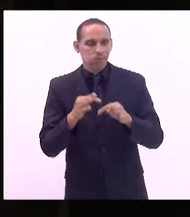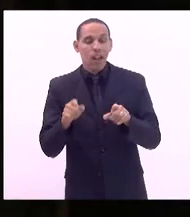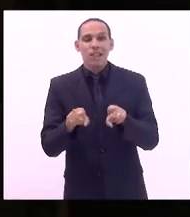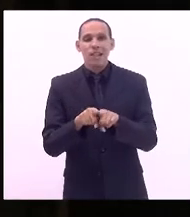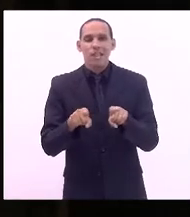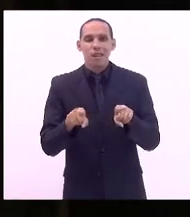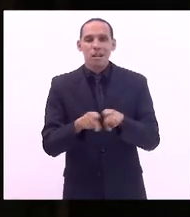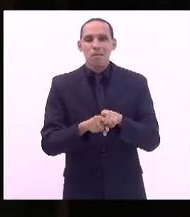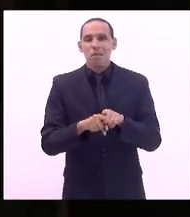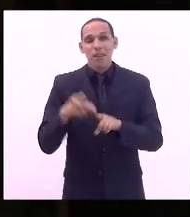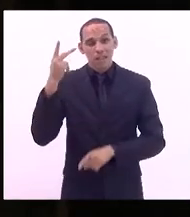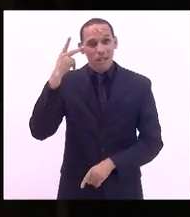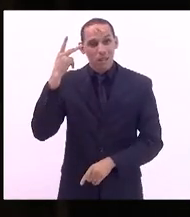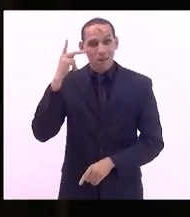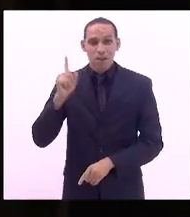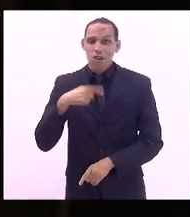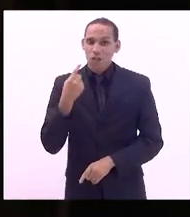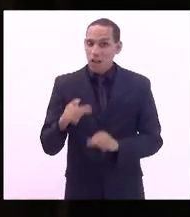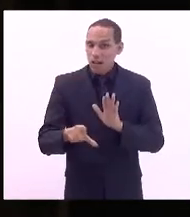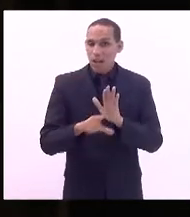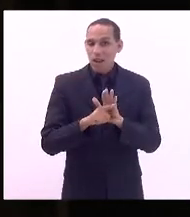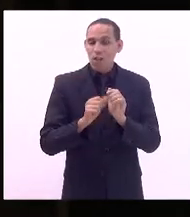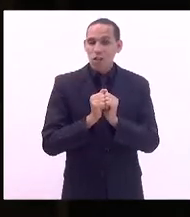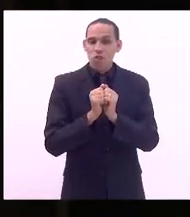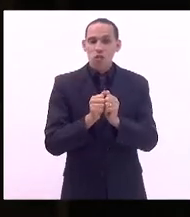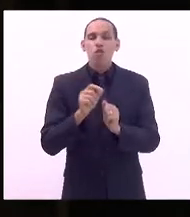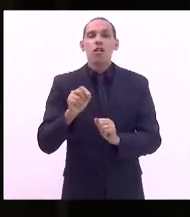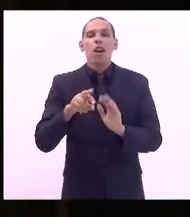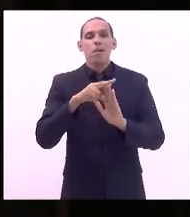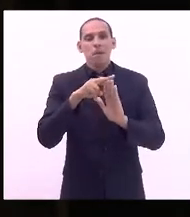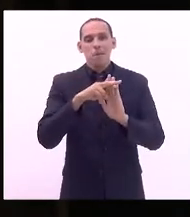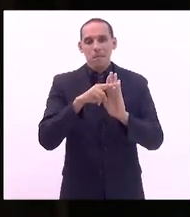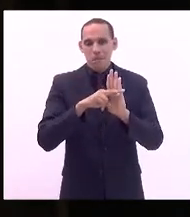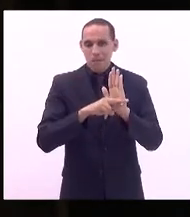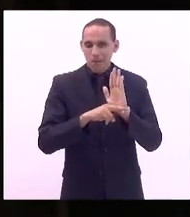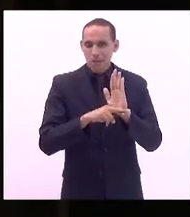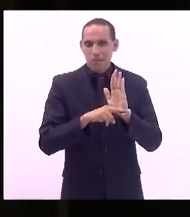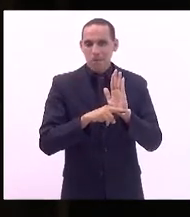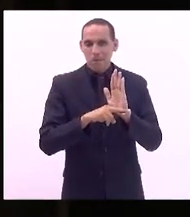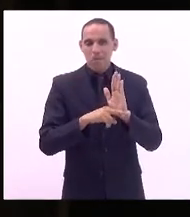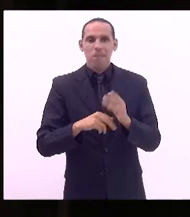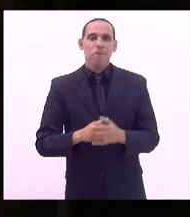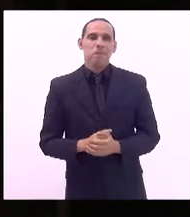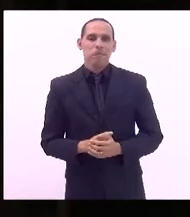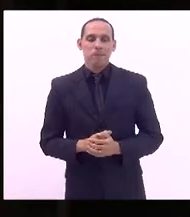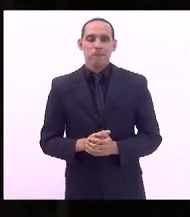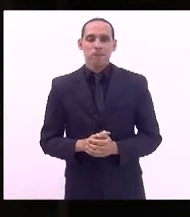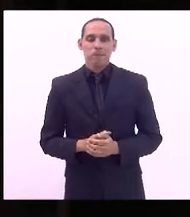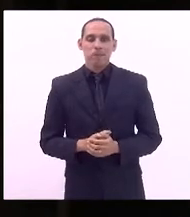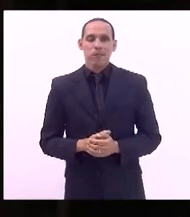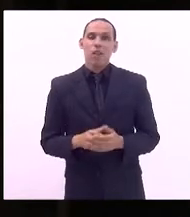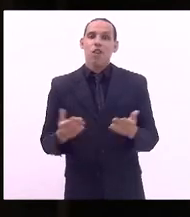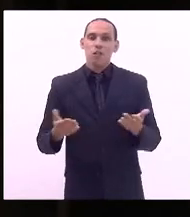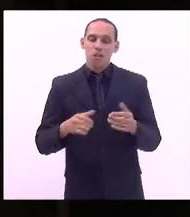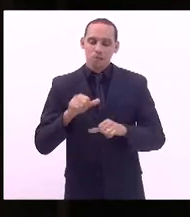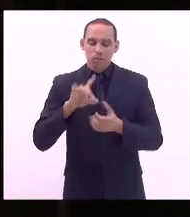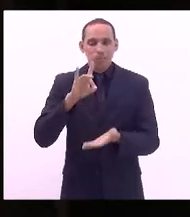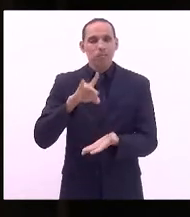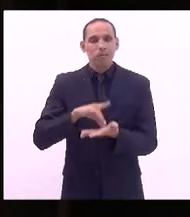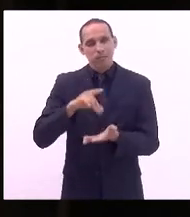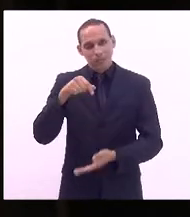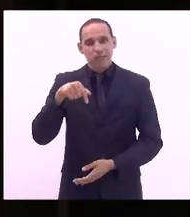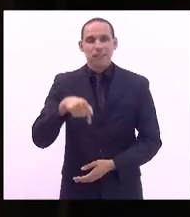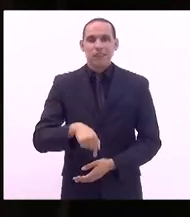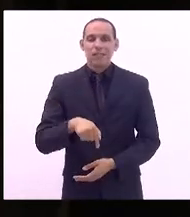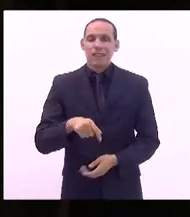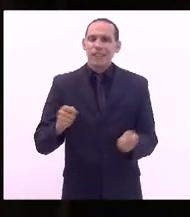no Estado de São Paulo Estamos tramitando também a regulamentação é hoje oficializado aqui